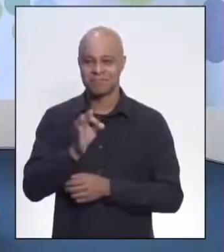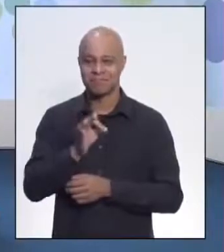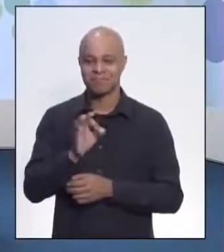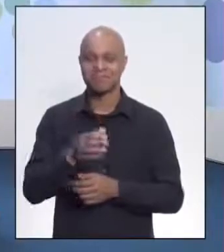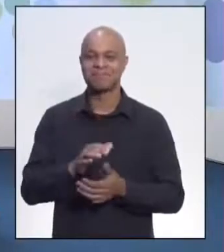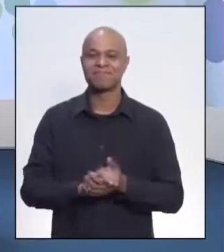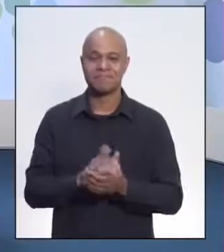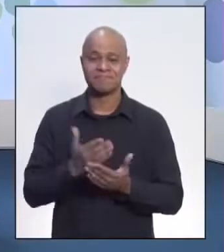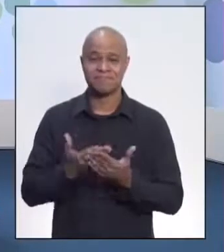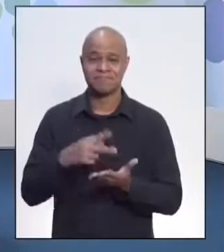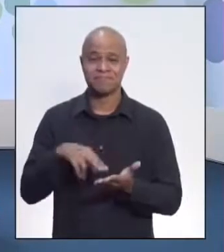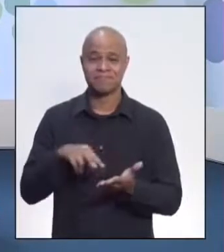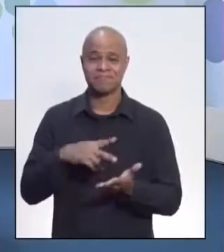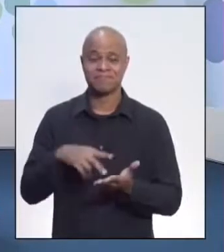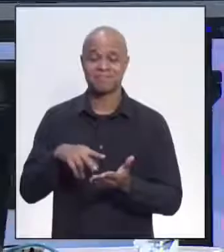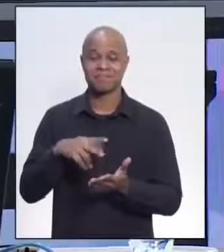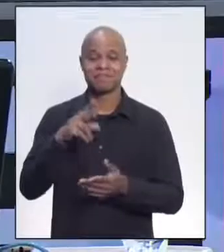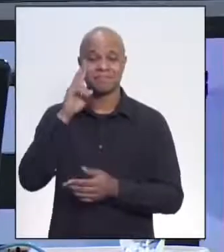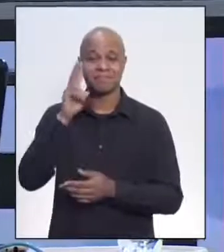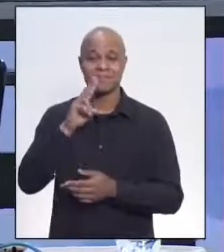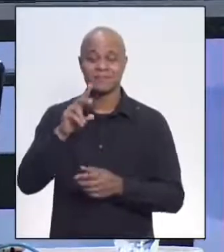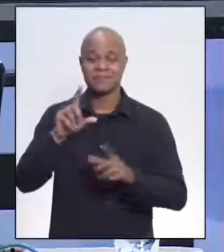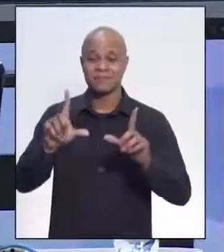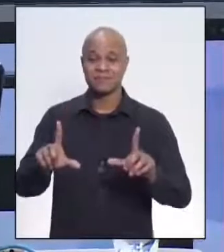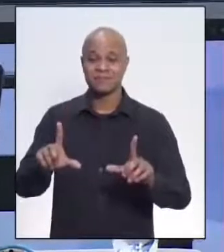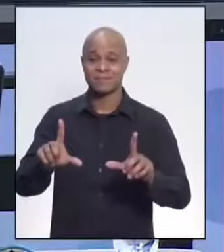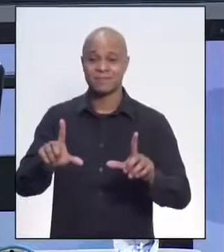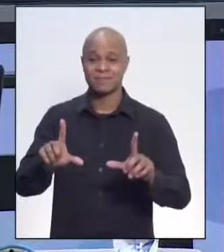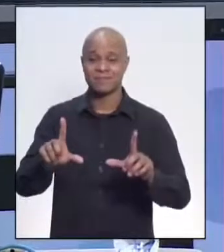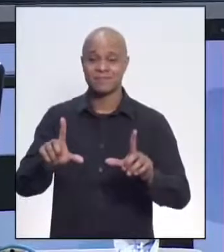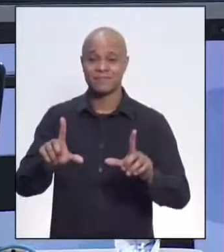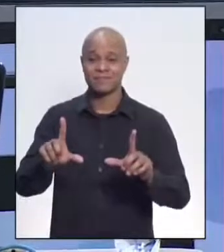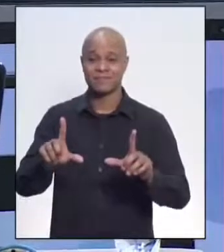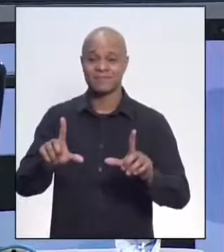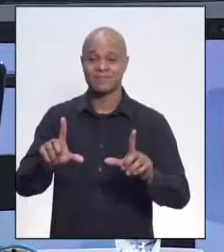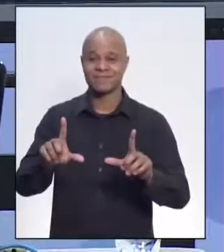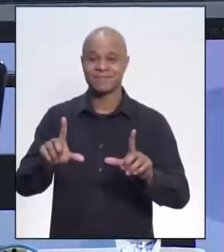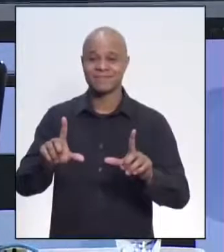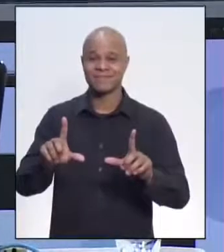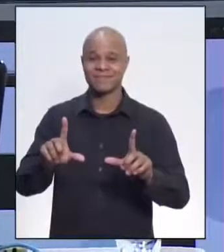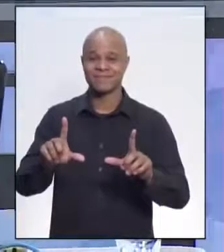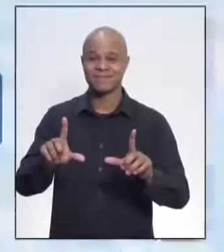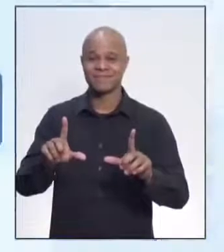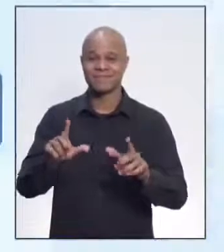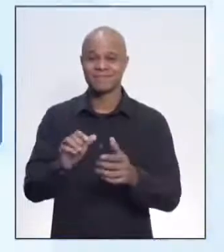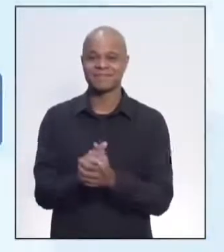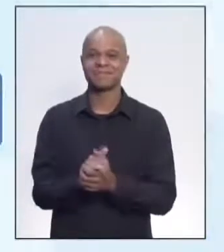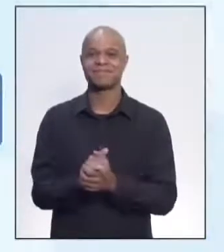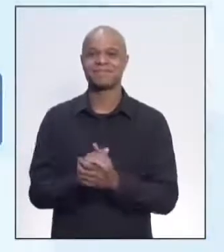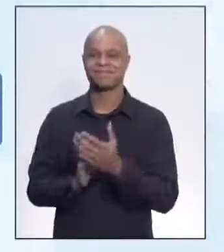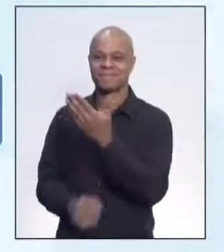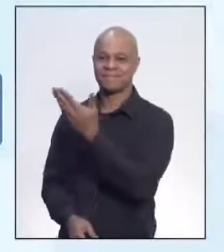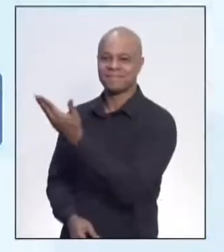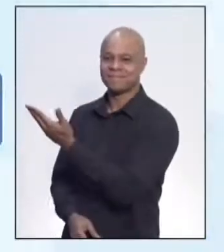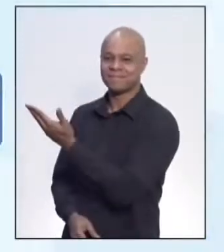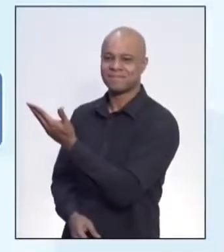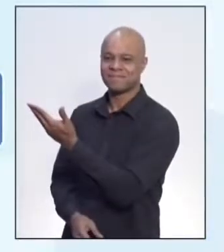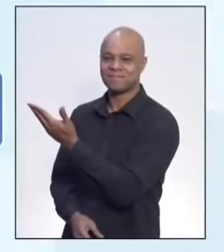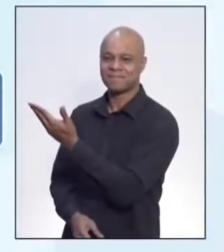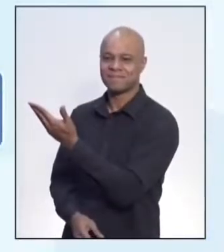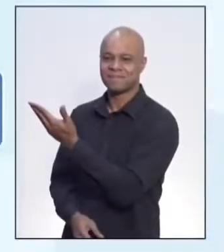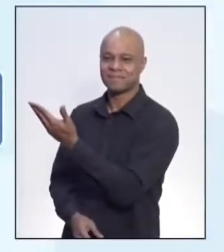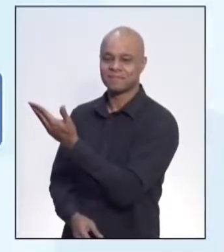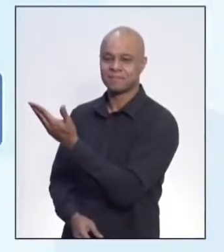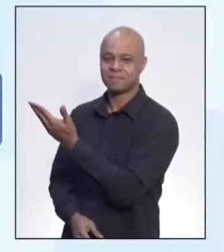dança. Vamos lá, observem a tabela, pessoal, que eu vou passar no próximo slide, que é um esquema de estudo feito por Laban